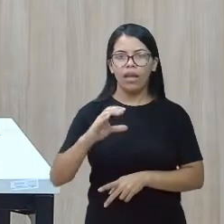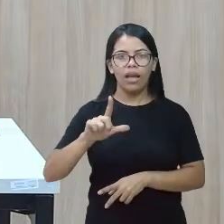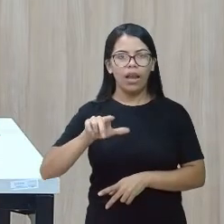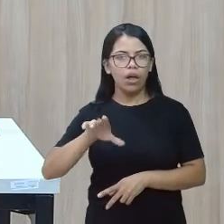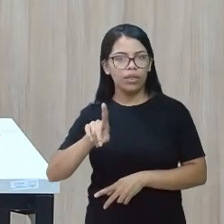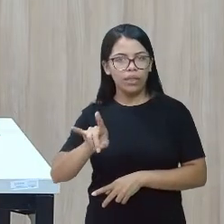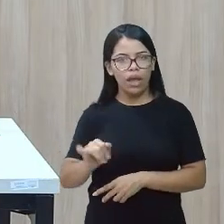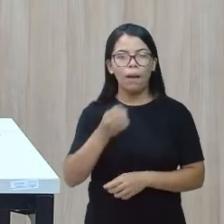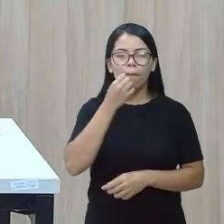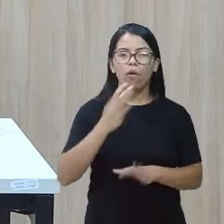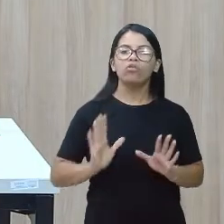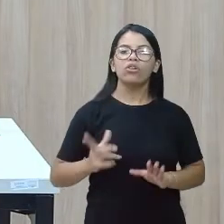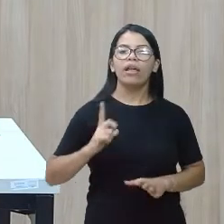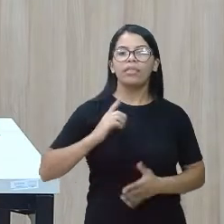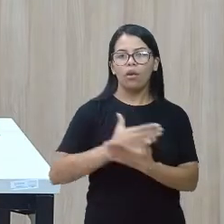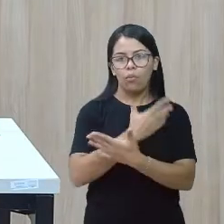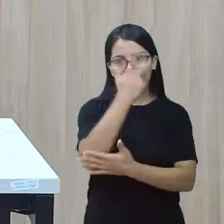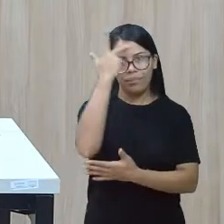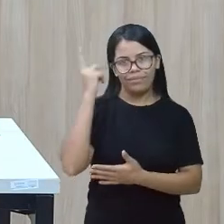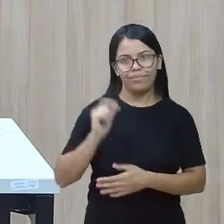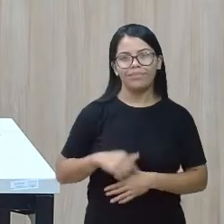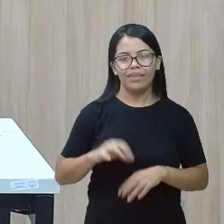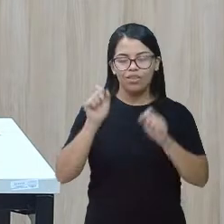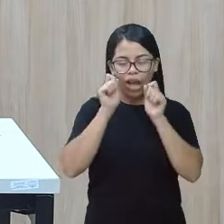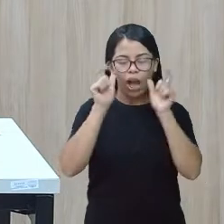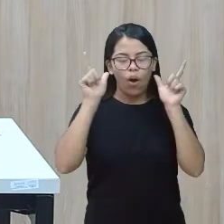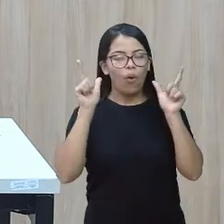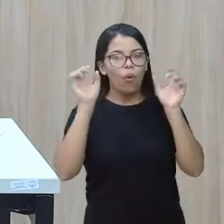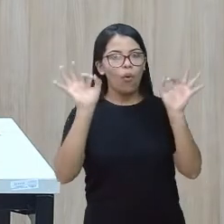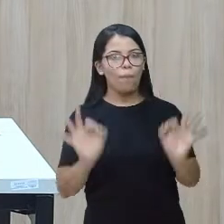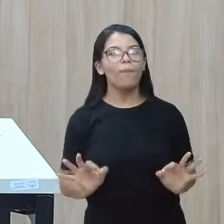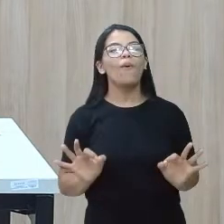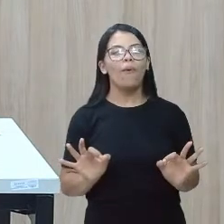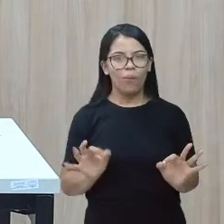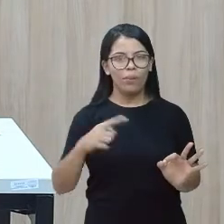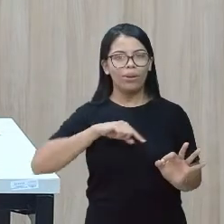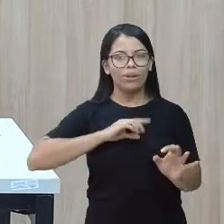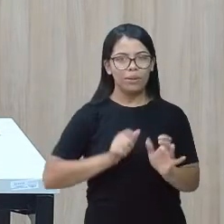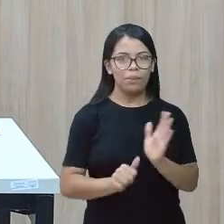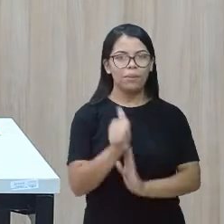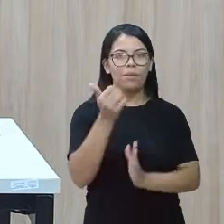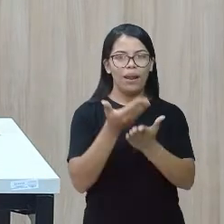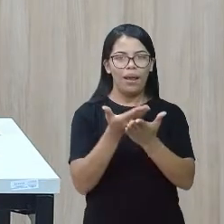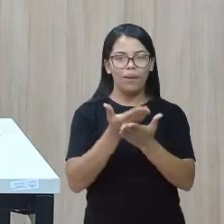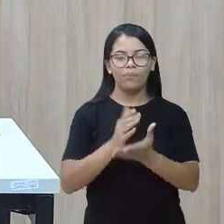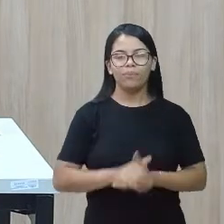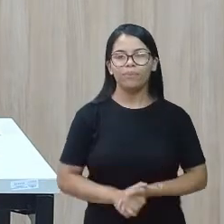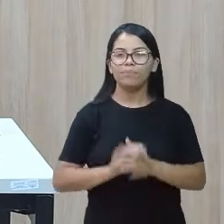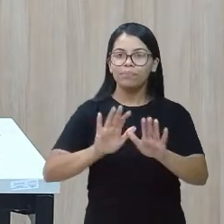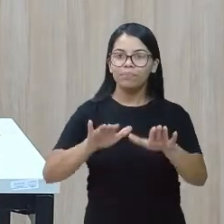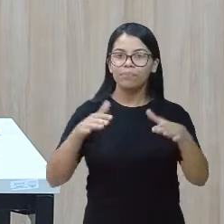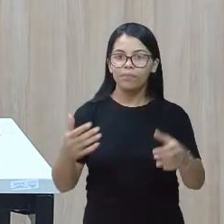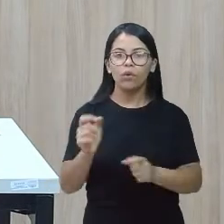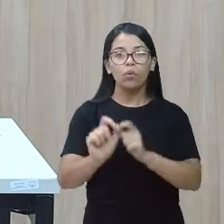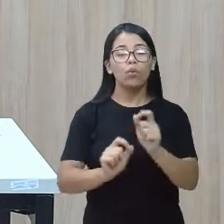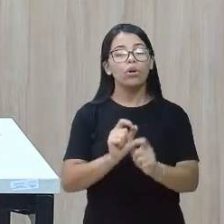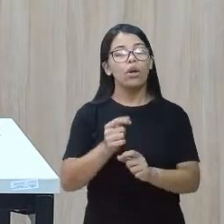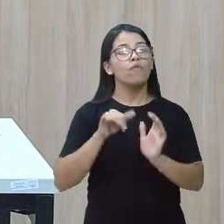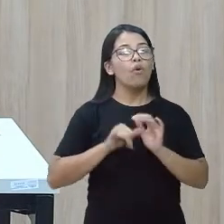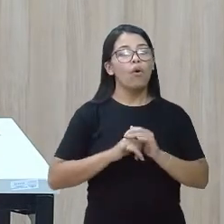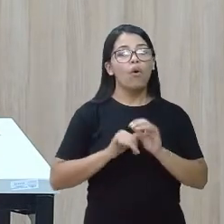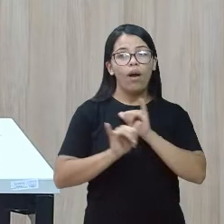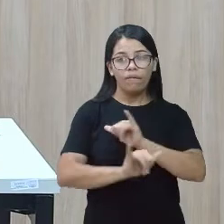bom que já tem alguém aí, né, que acordou aí pronto para essa nossa primeira aula. Então, o que eu vou dar agora